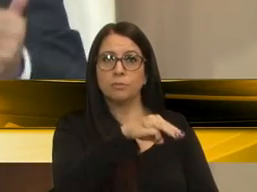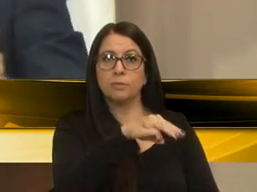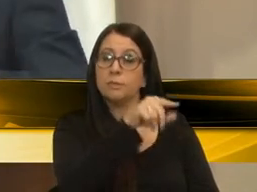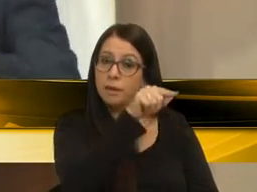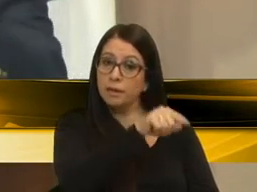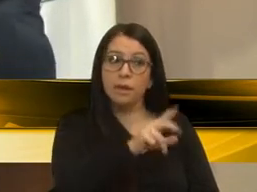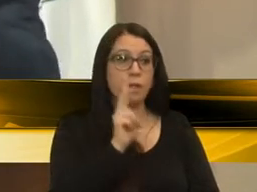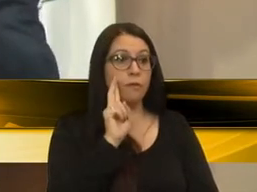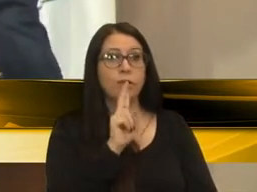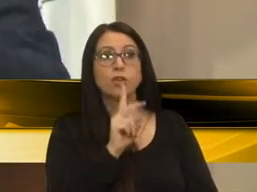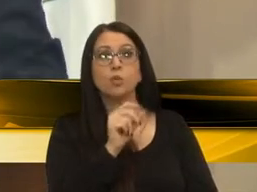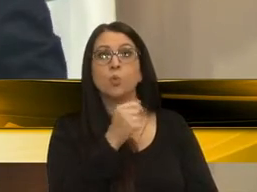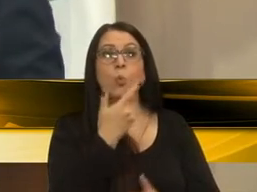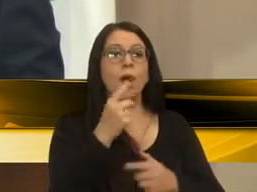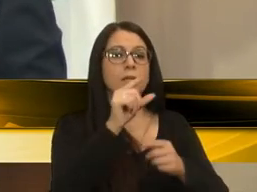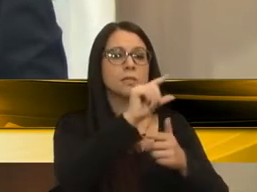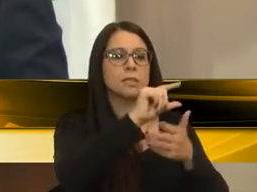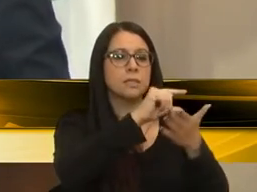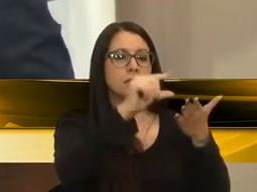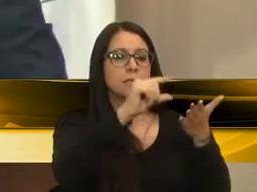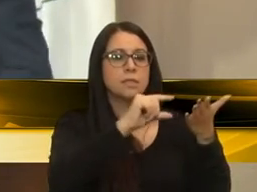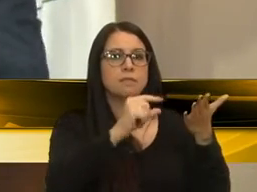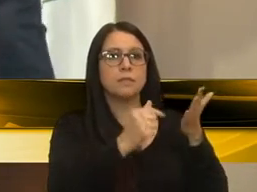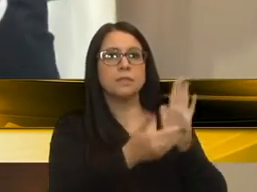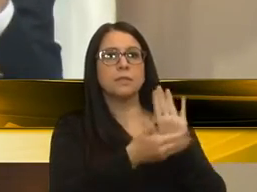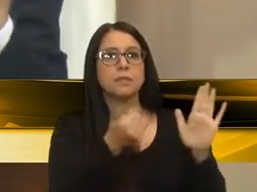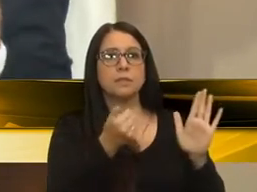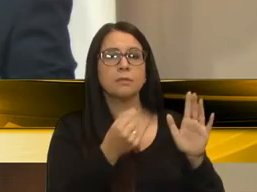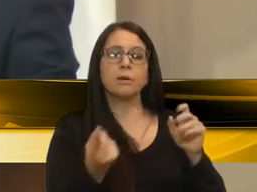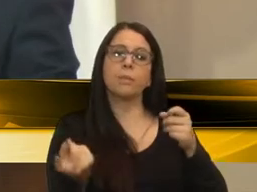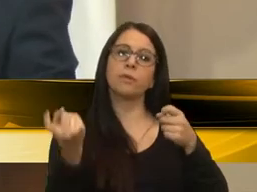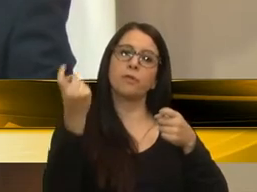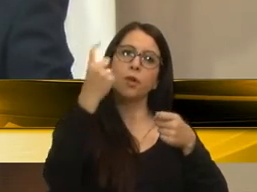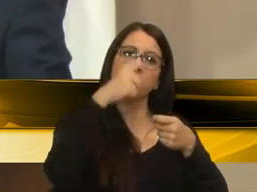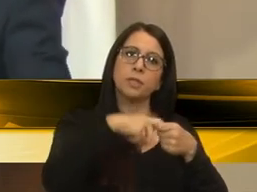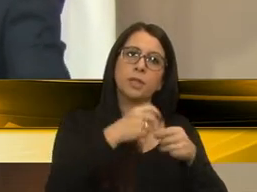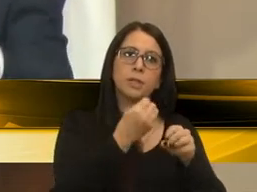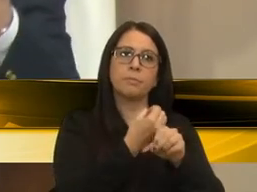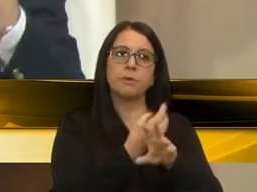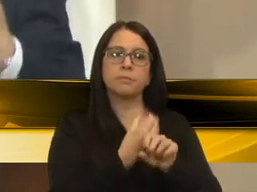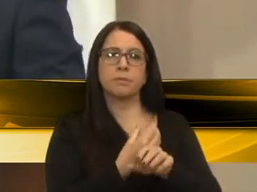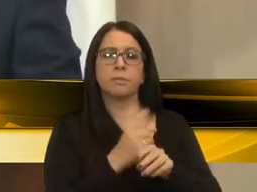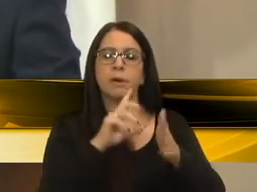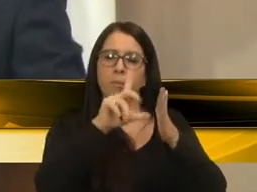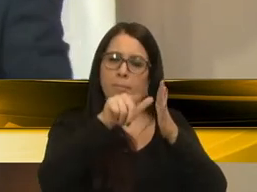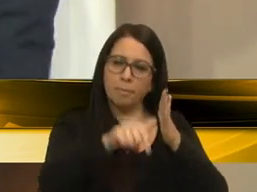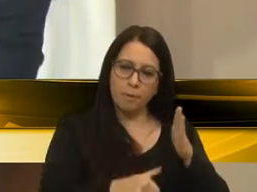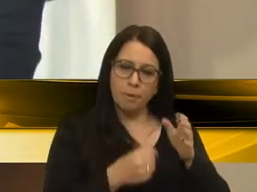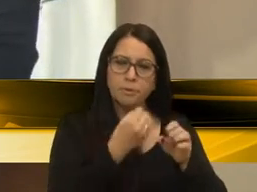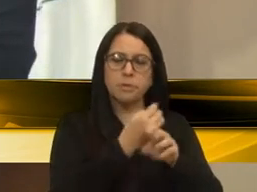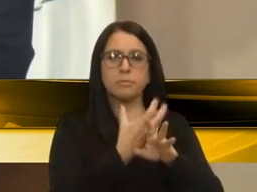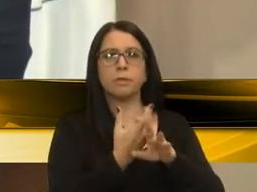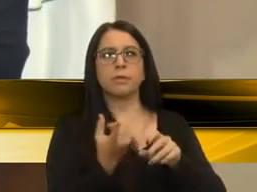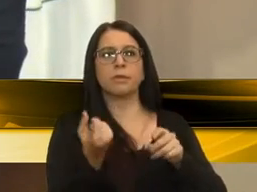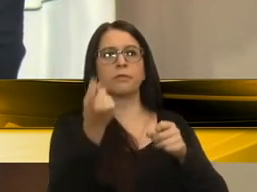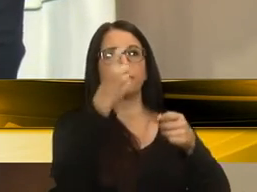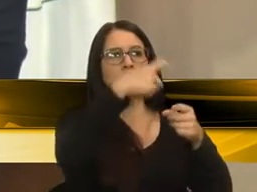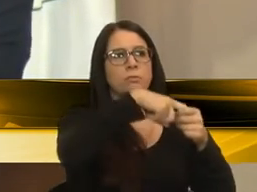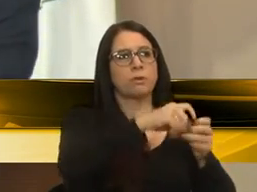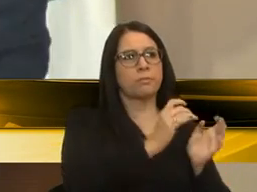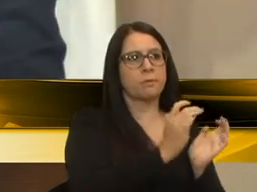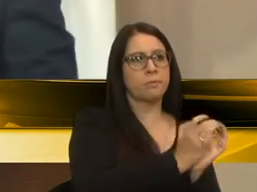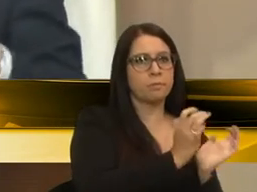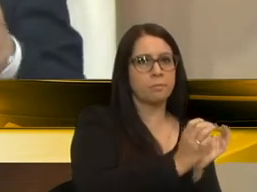PGM veja quais as frases saíram, para depois remeter à SMED, para depois a SMED remeter à